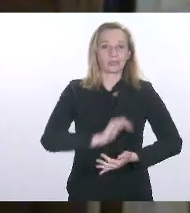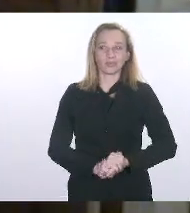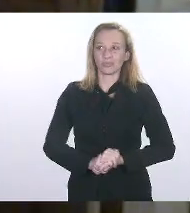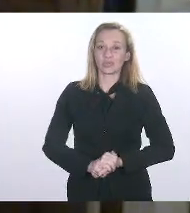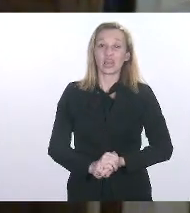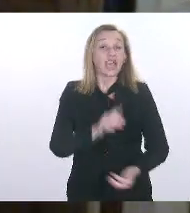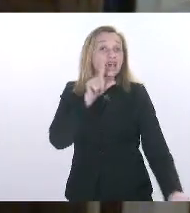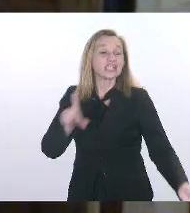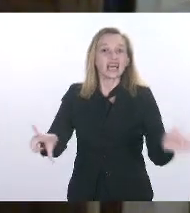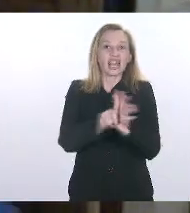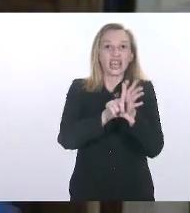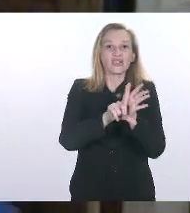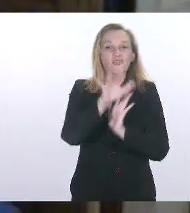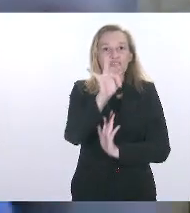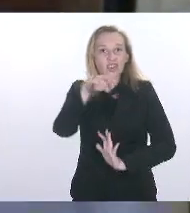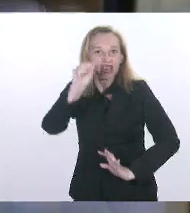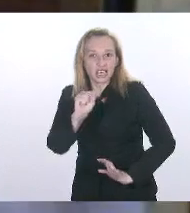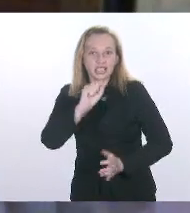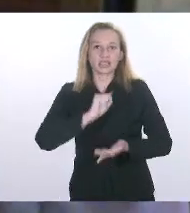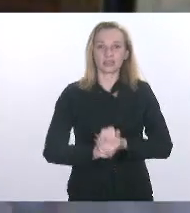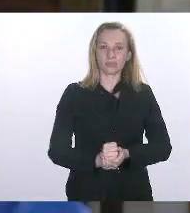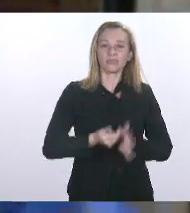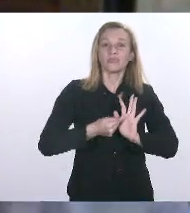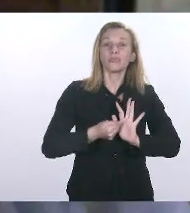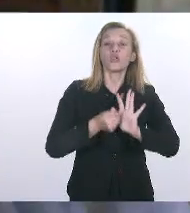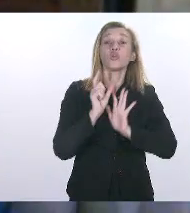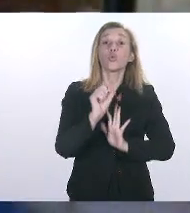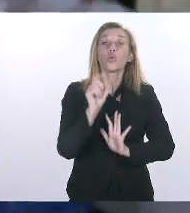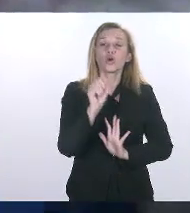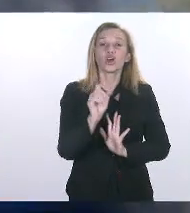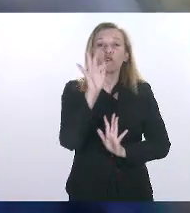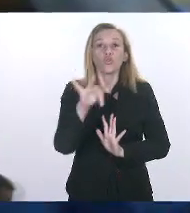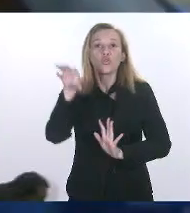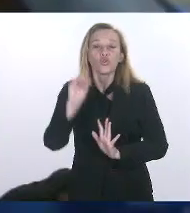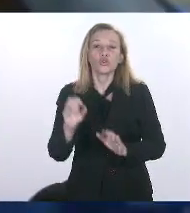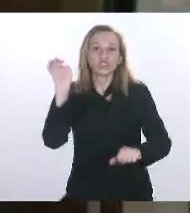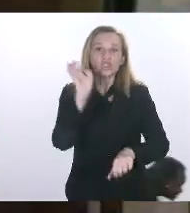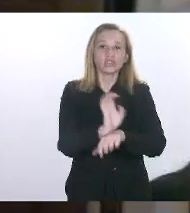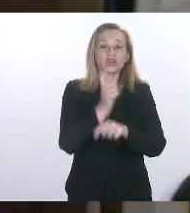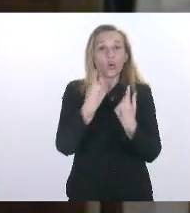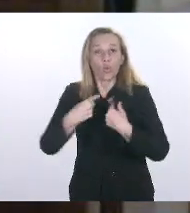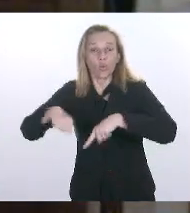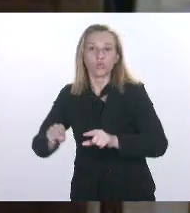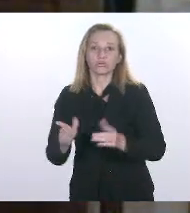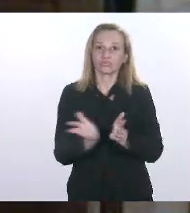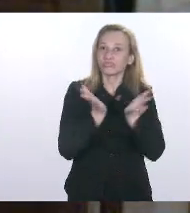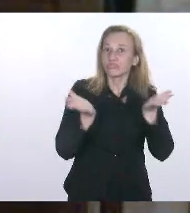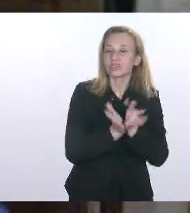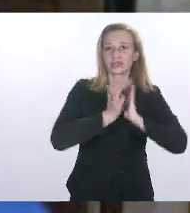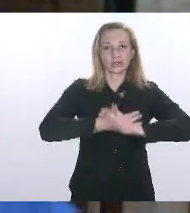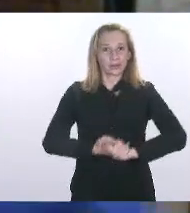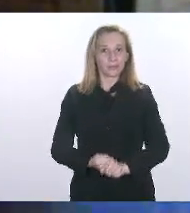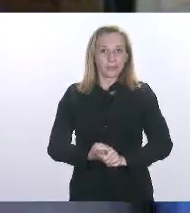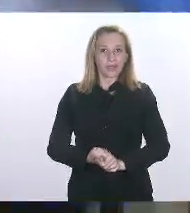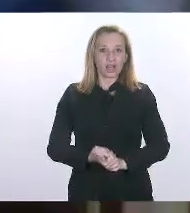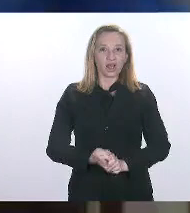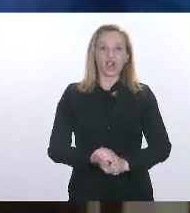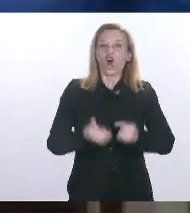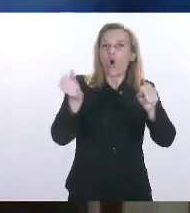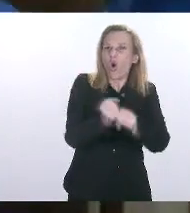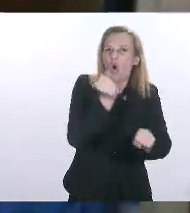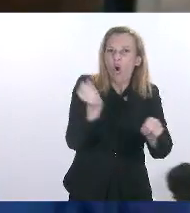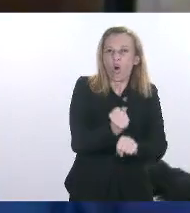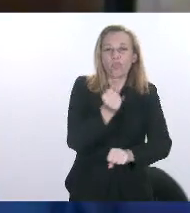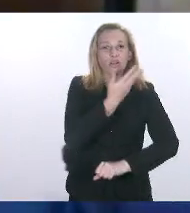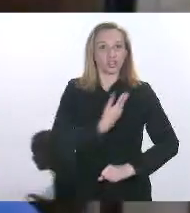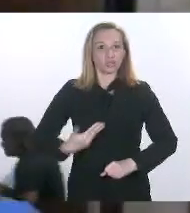Esta lei do FEIS deriva do Fundo Estadual de Combate à Pobreza. E obras públicas,